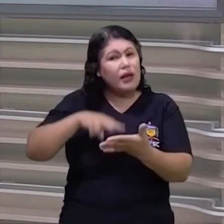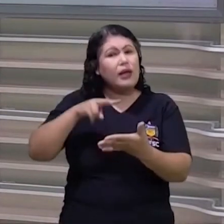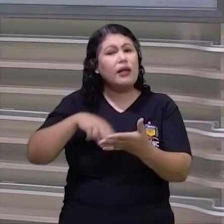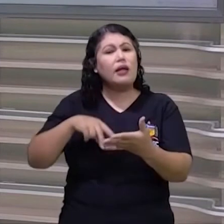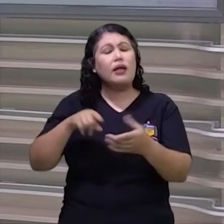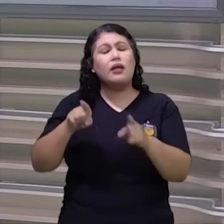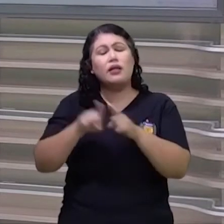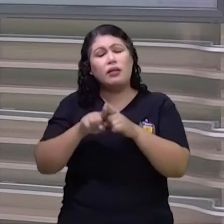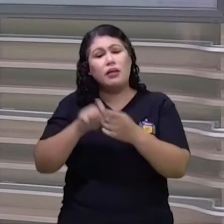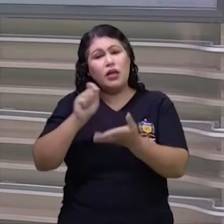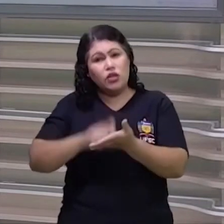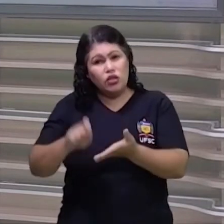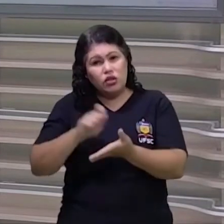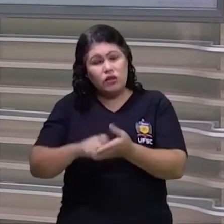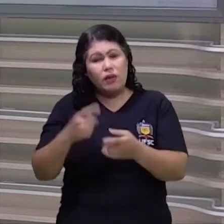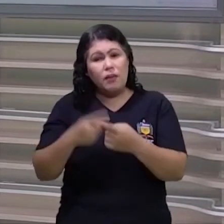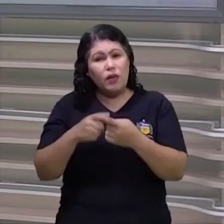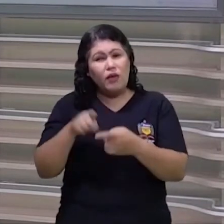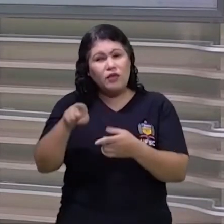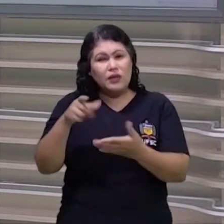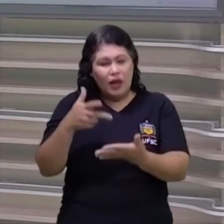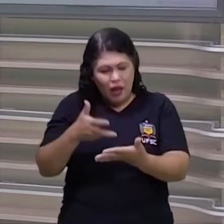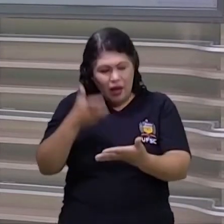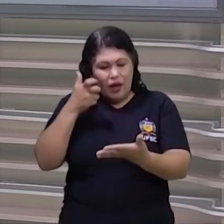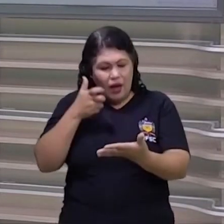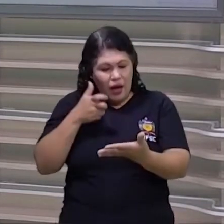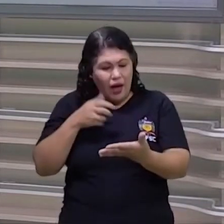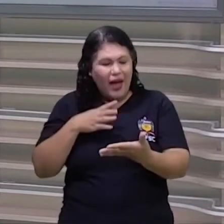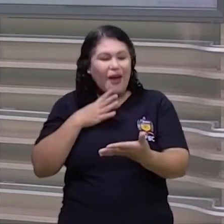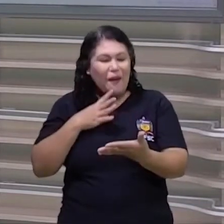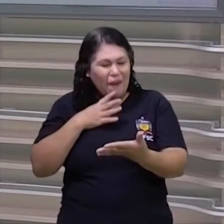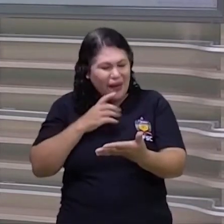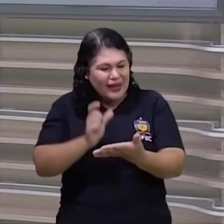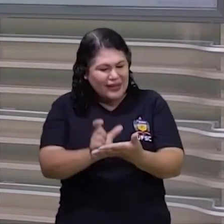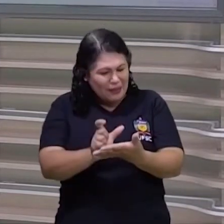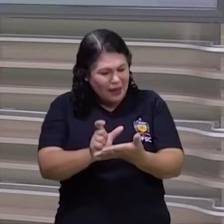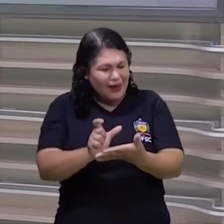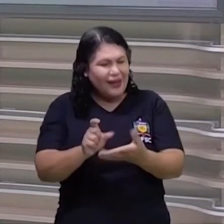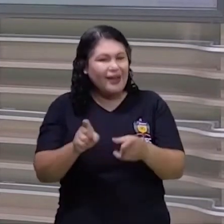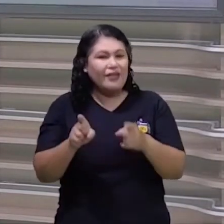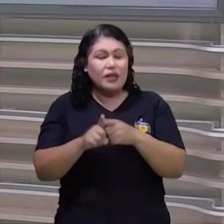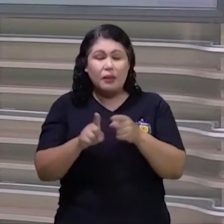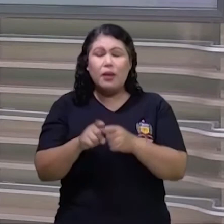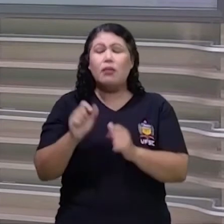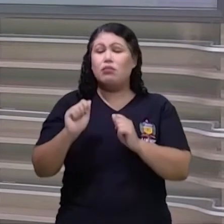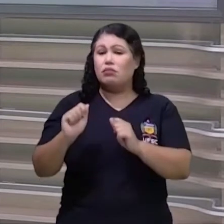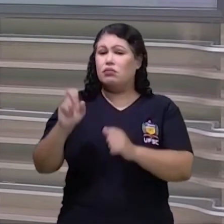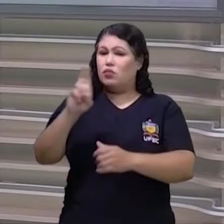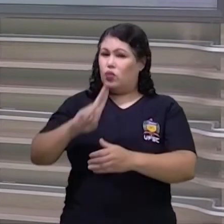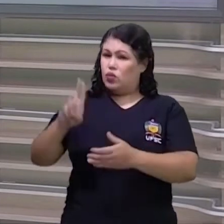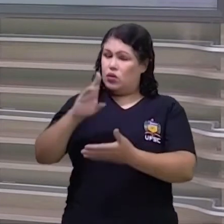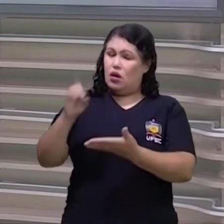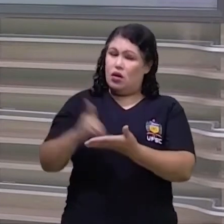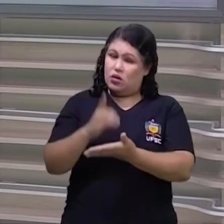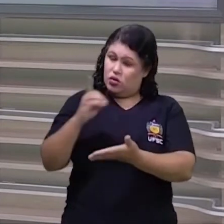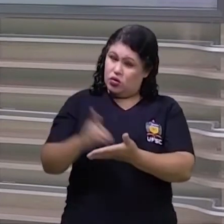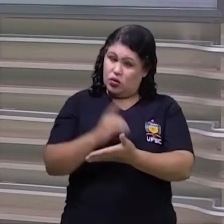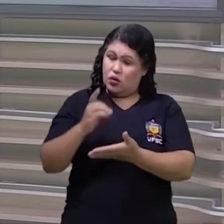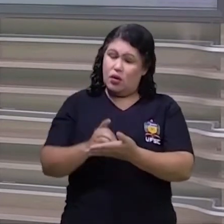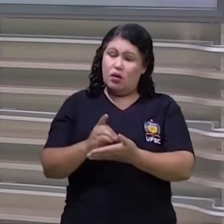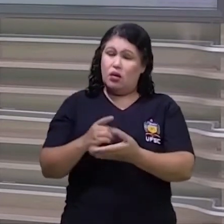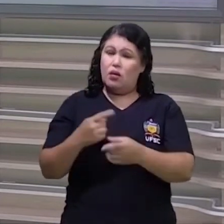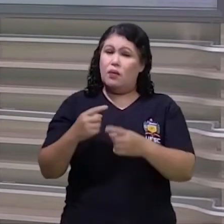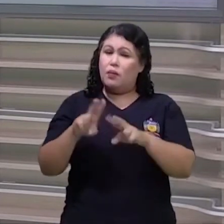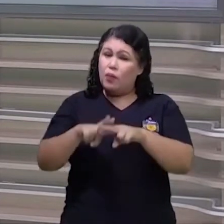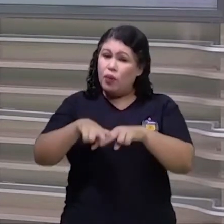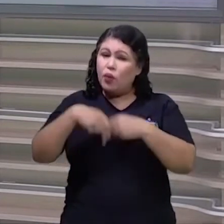para identificar as palavras. Ou usar o dicionário também, mas essas regras nos ajudam. Que